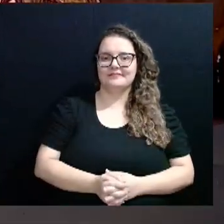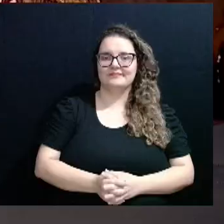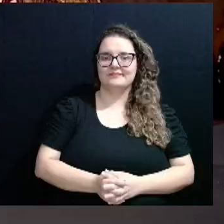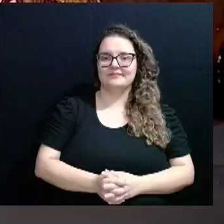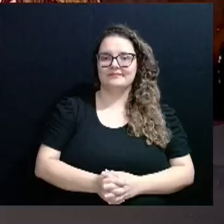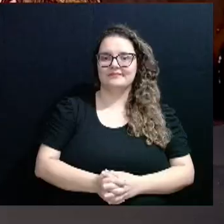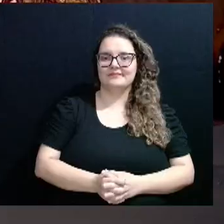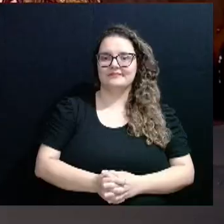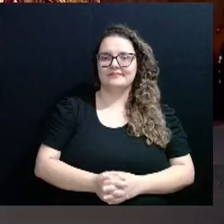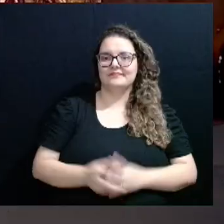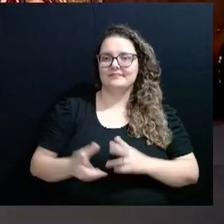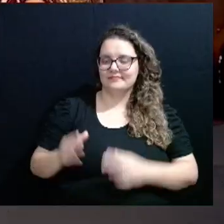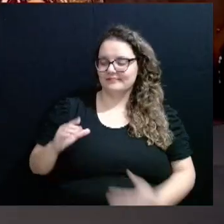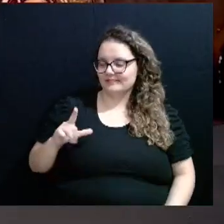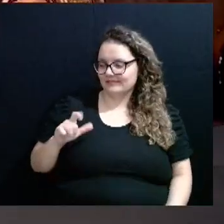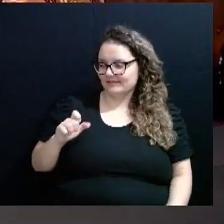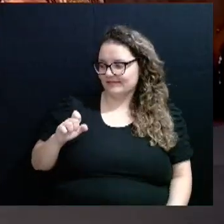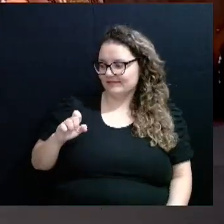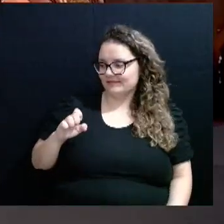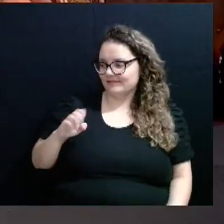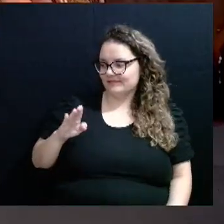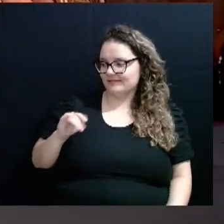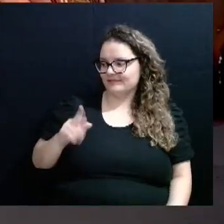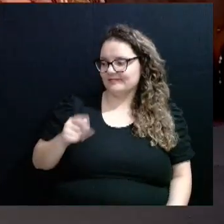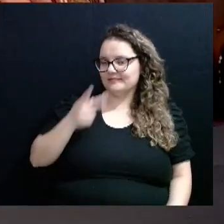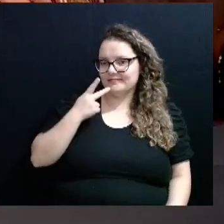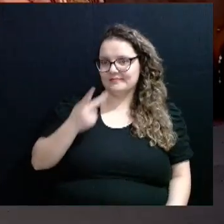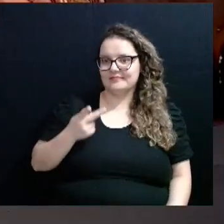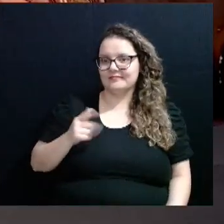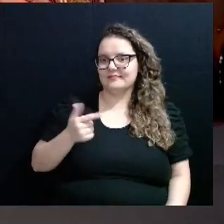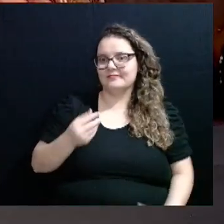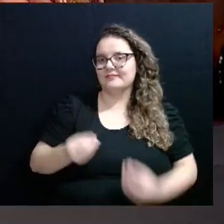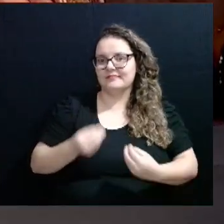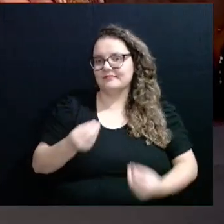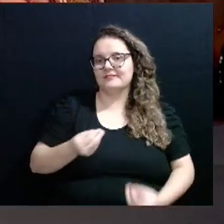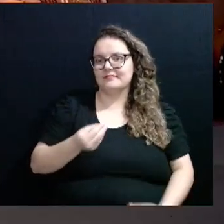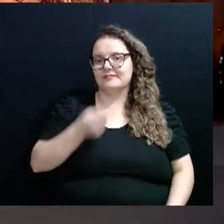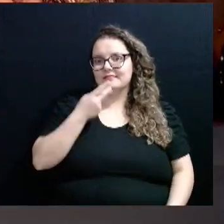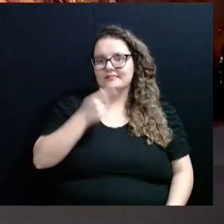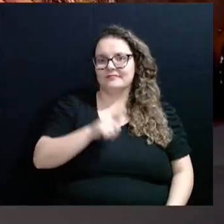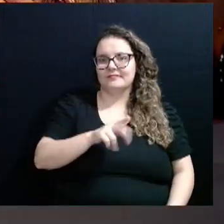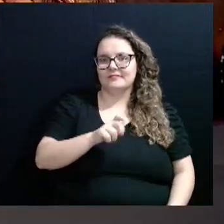falou, não tem como a gente falar em Guardinha sem lembrar